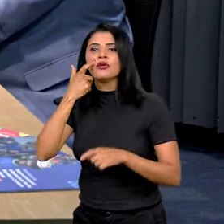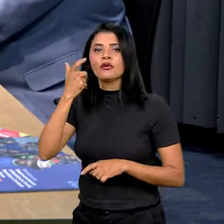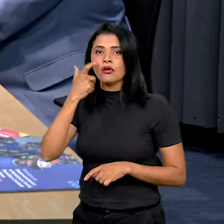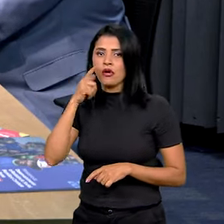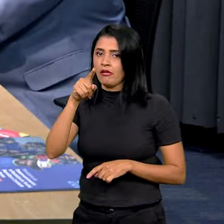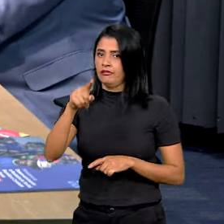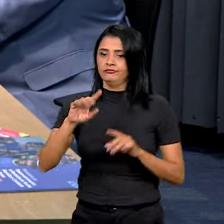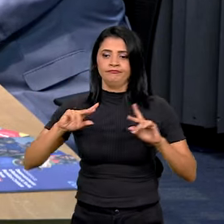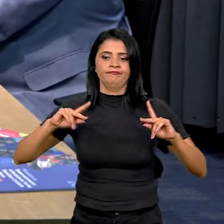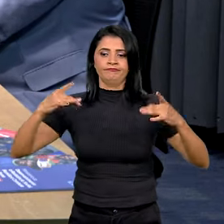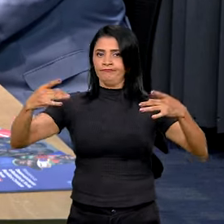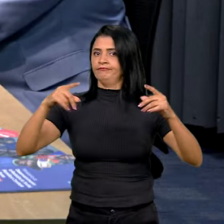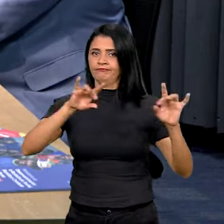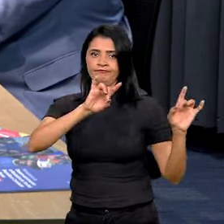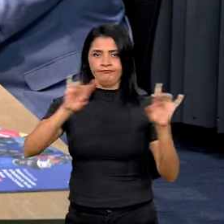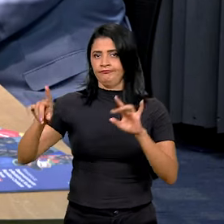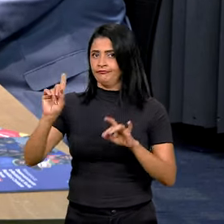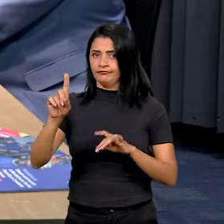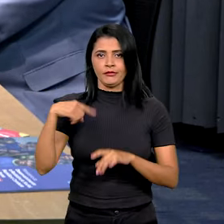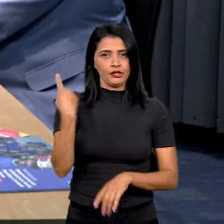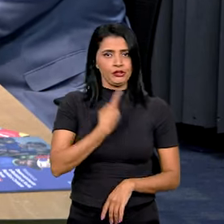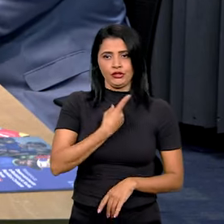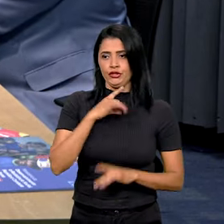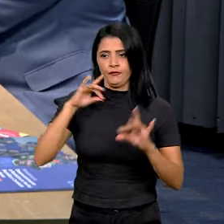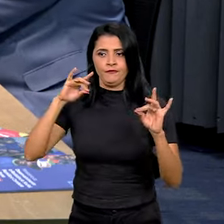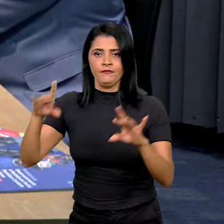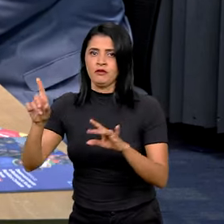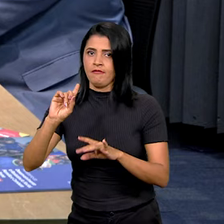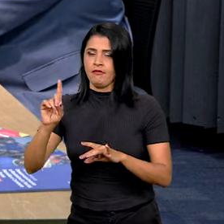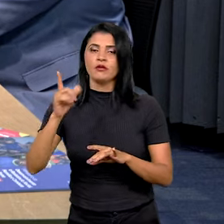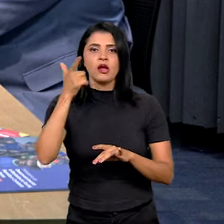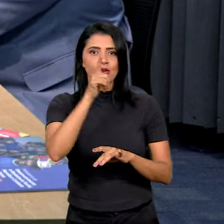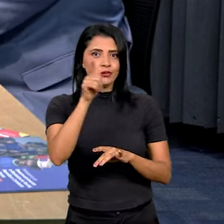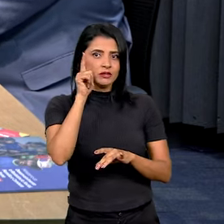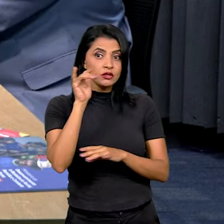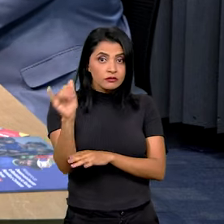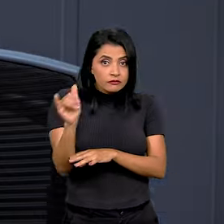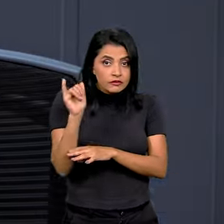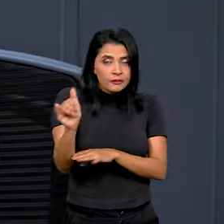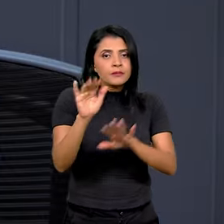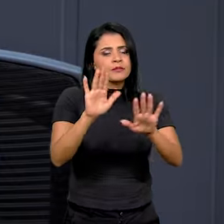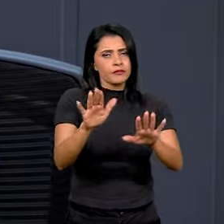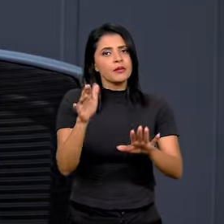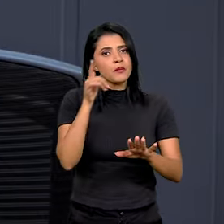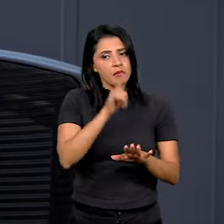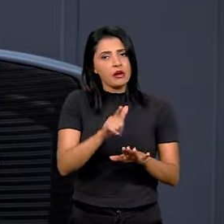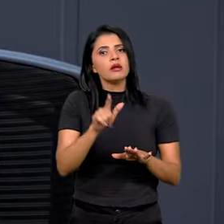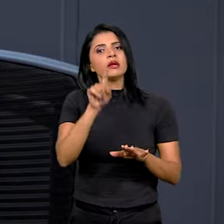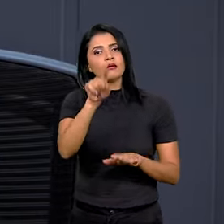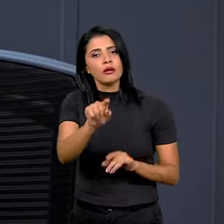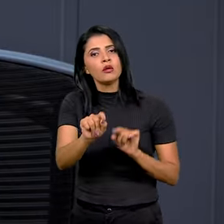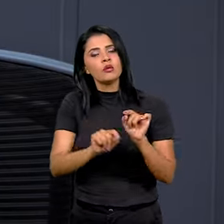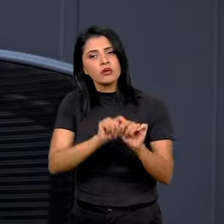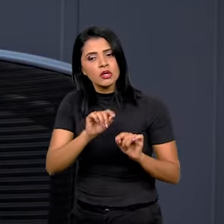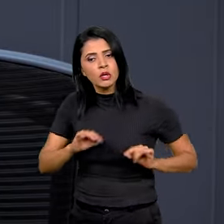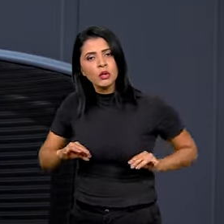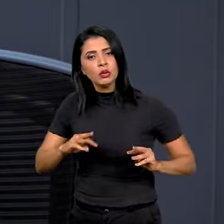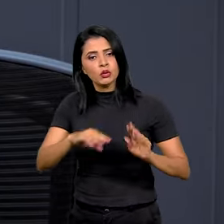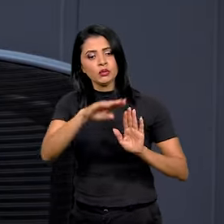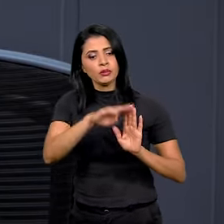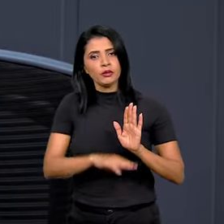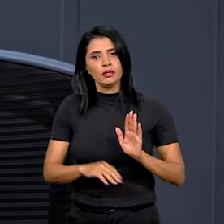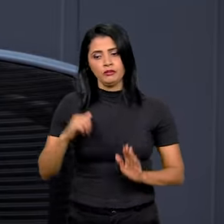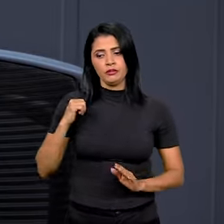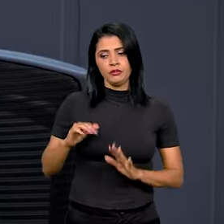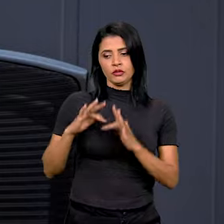esse Alerta falando olha esse tipo de link não é enviado pelo Ministério e tal conseguimos transformar isso pra Base mas o que a gente quer fazer é estabelecer que